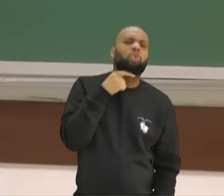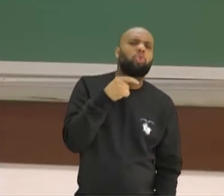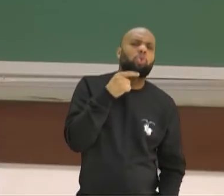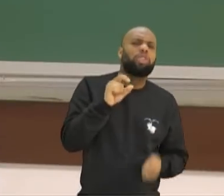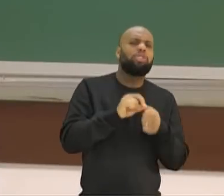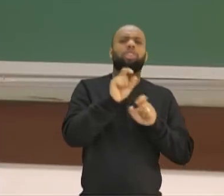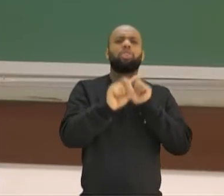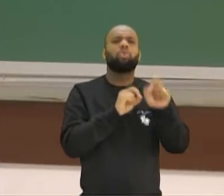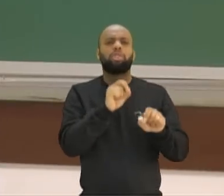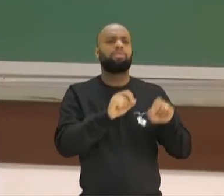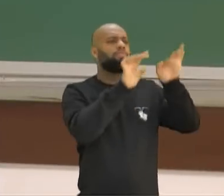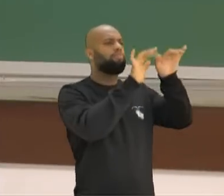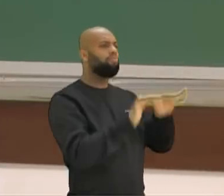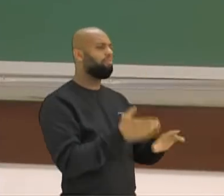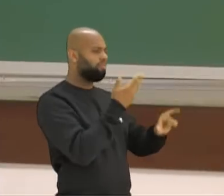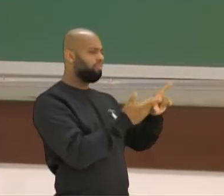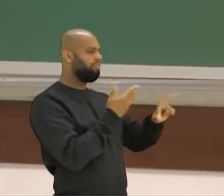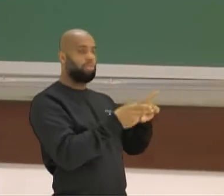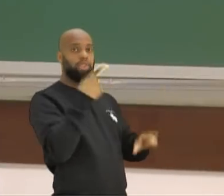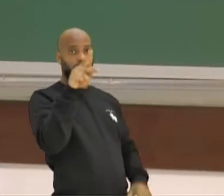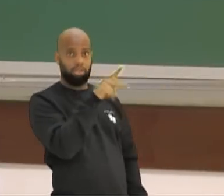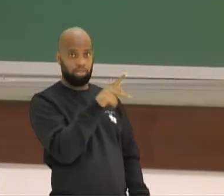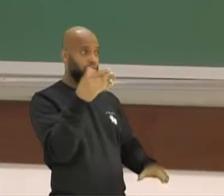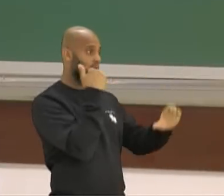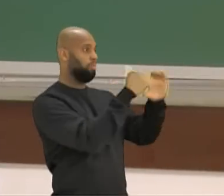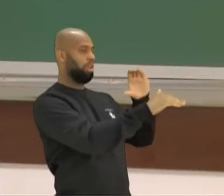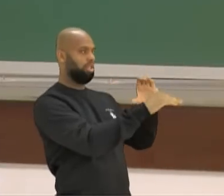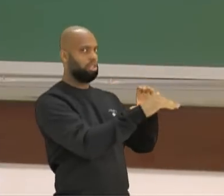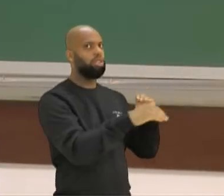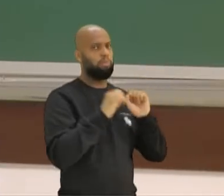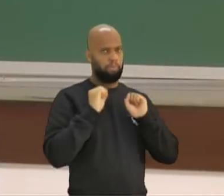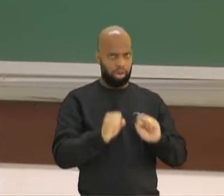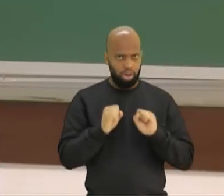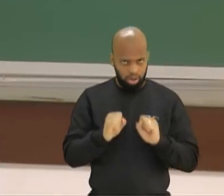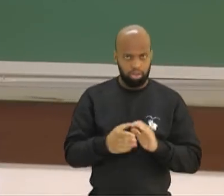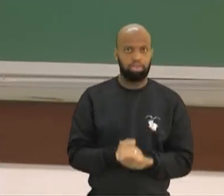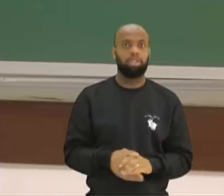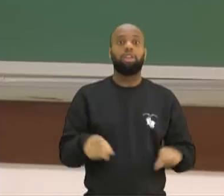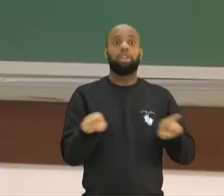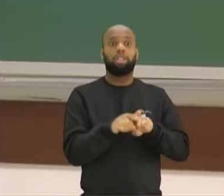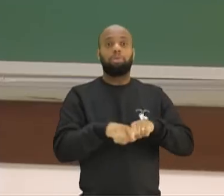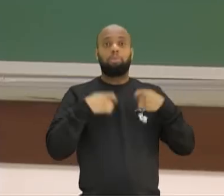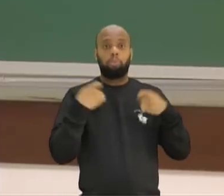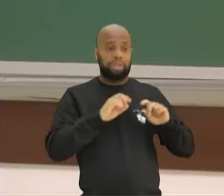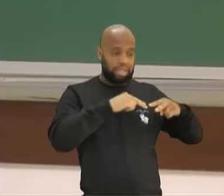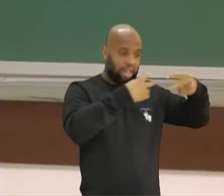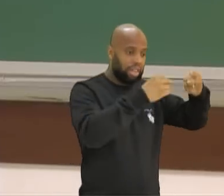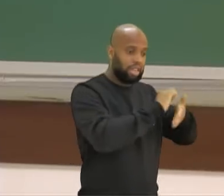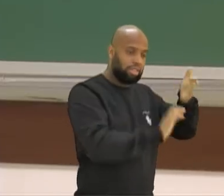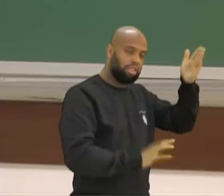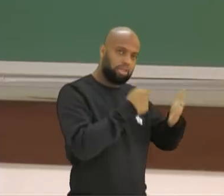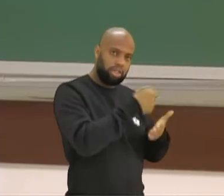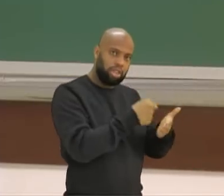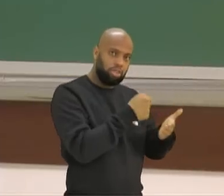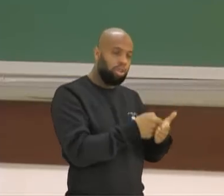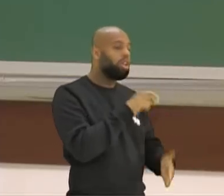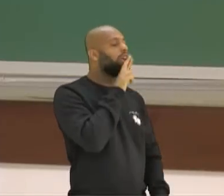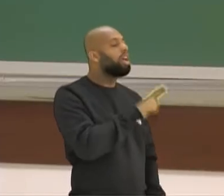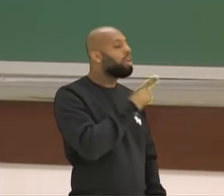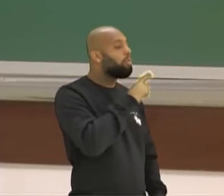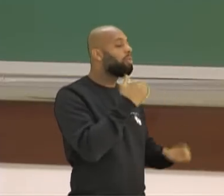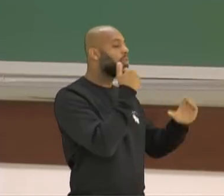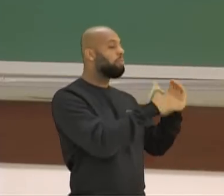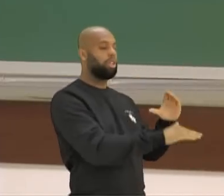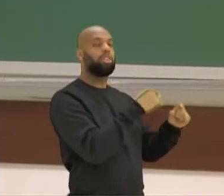vai fazer? Escreve lá no mural para sua teacher. Não esquece disso. Não esquece de fazer a atividade clicando lá no link, porque ela